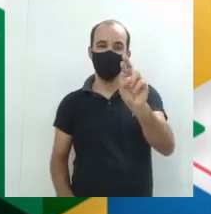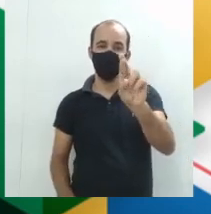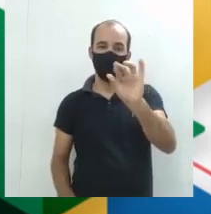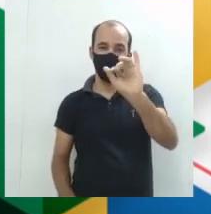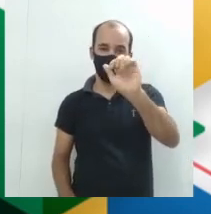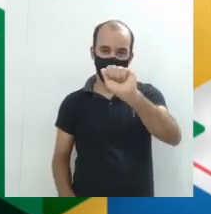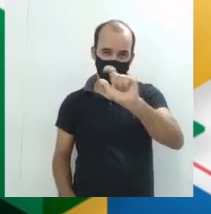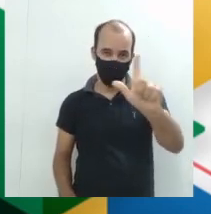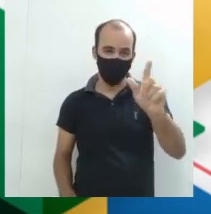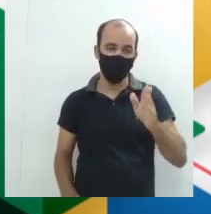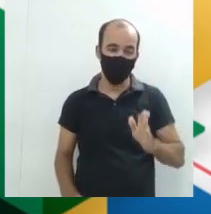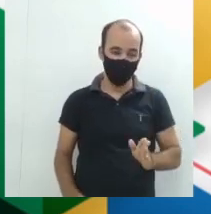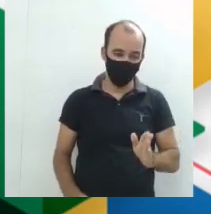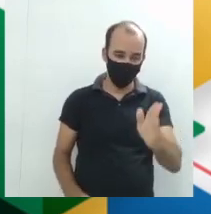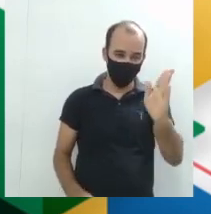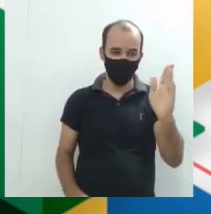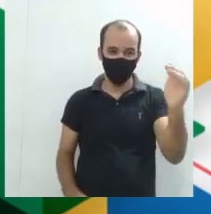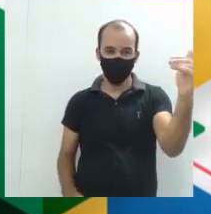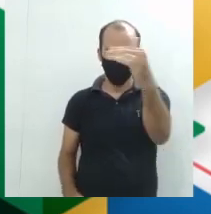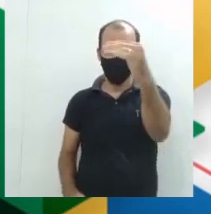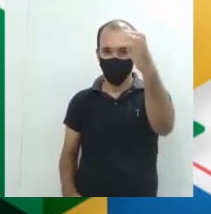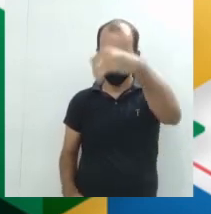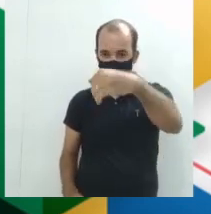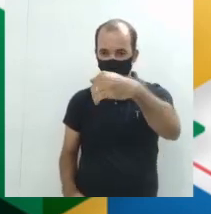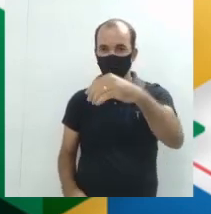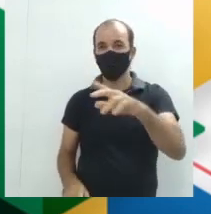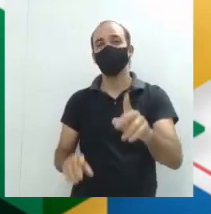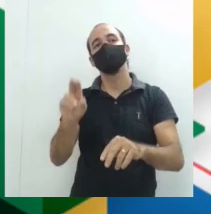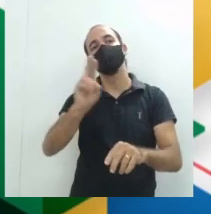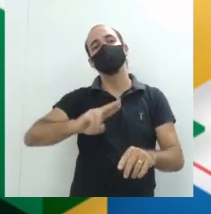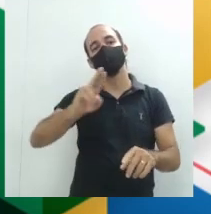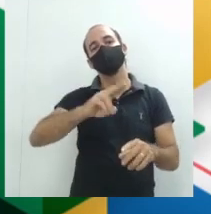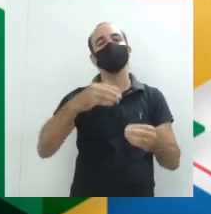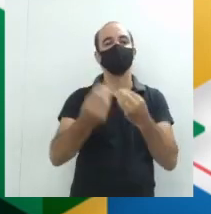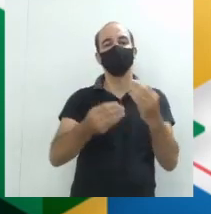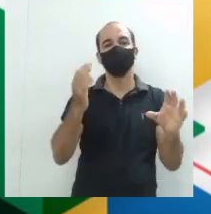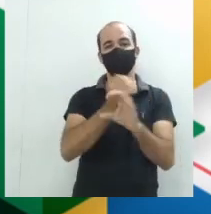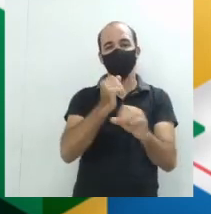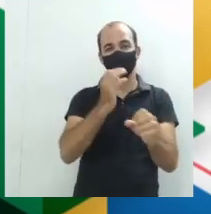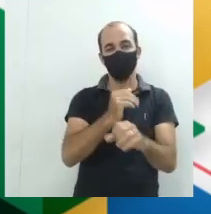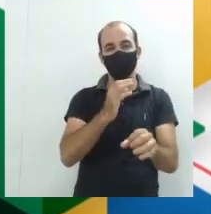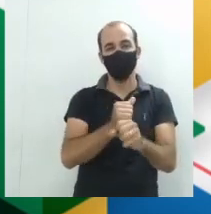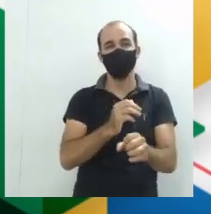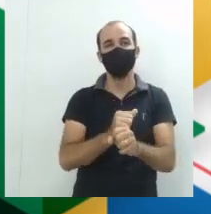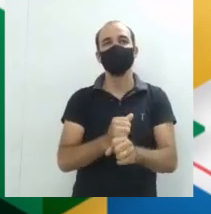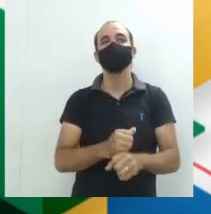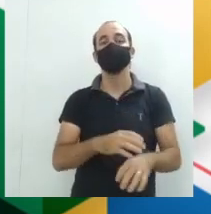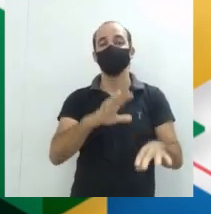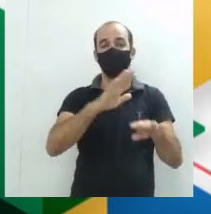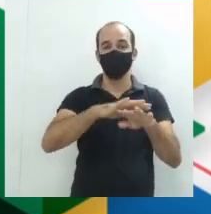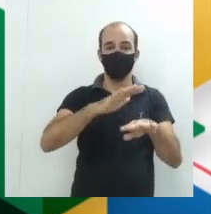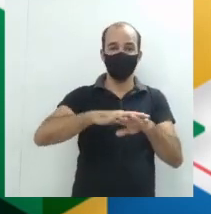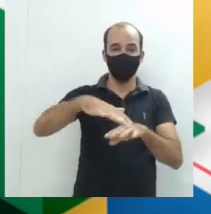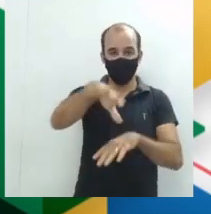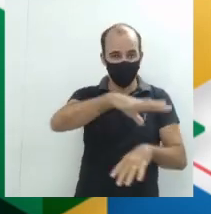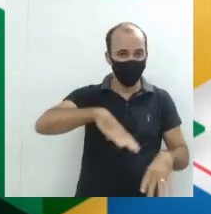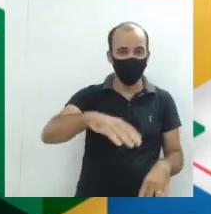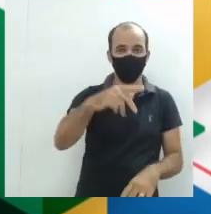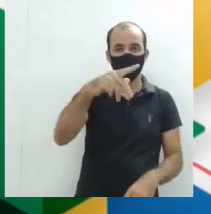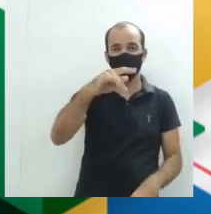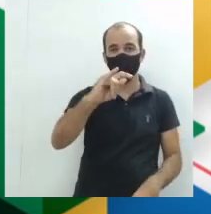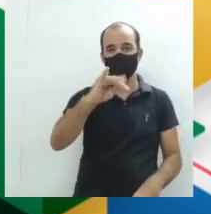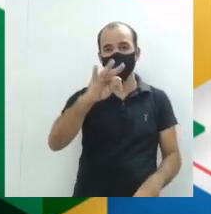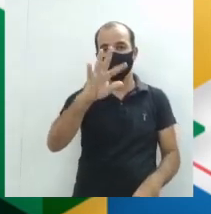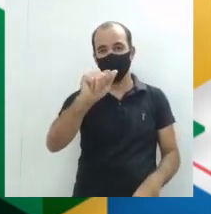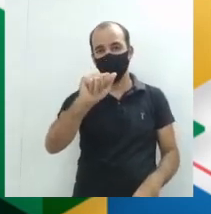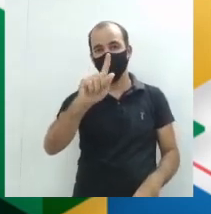Aplicazione do teorema de Pitágoras. Porque o vetor deslocamento é um teorema de Pitágoras, é